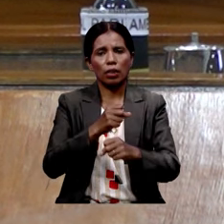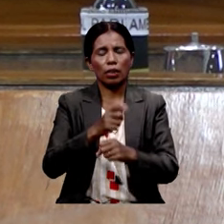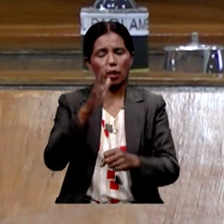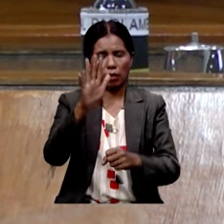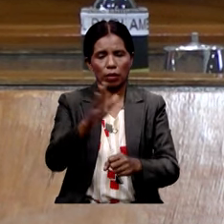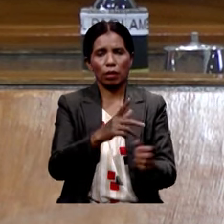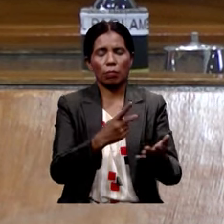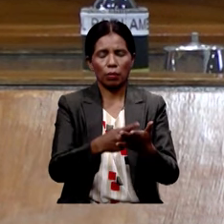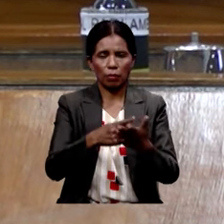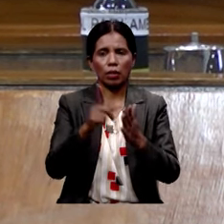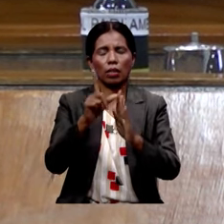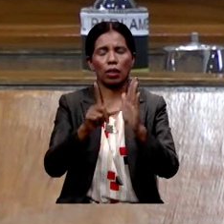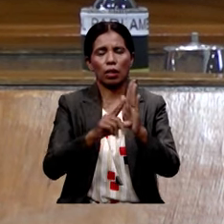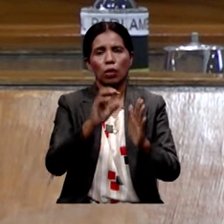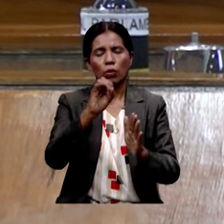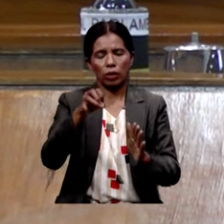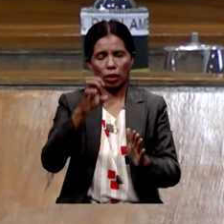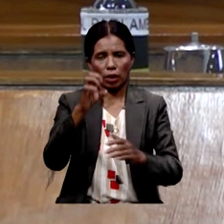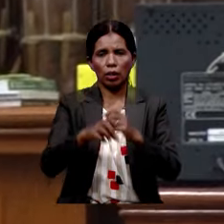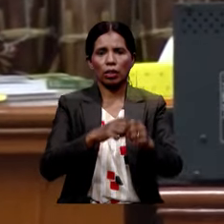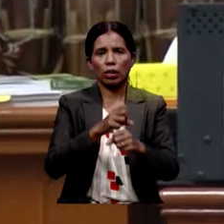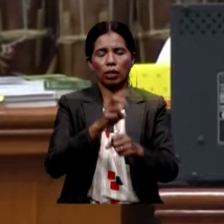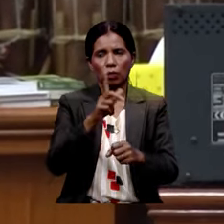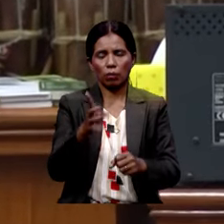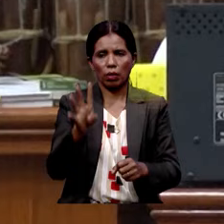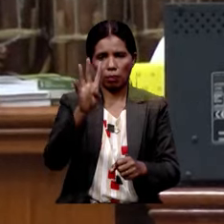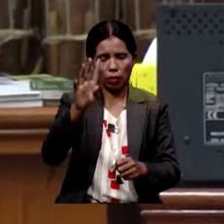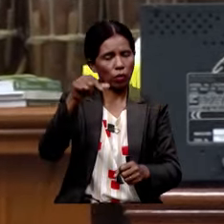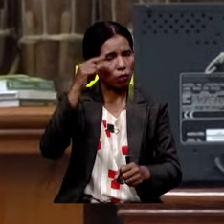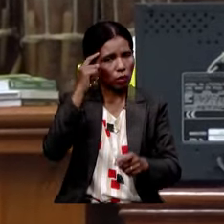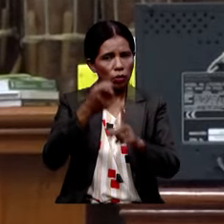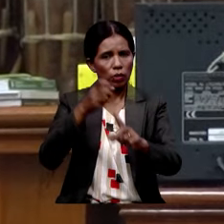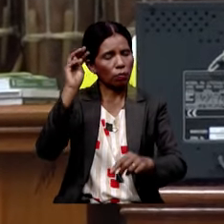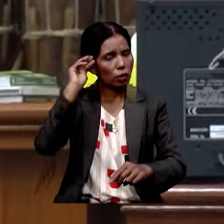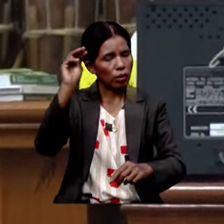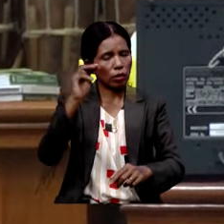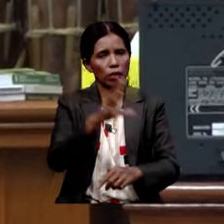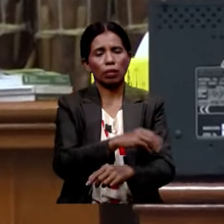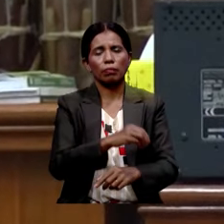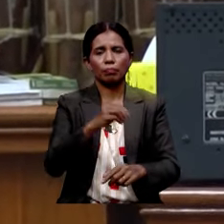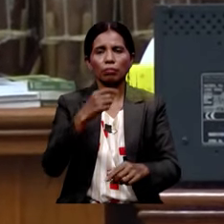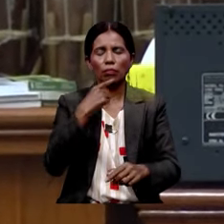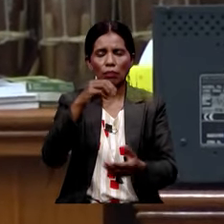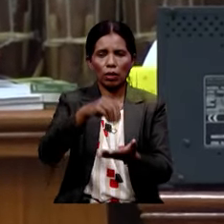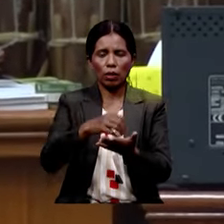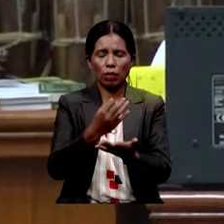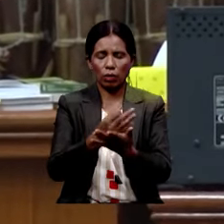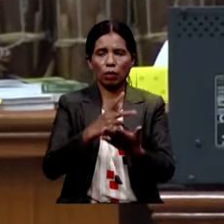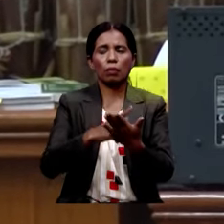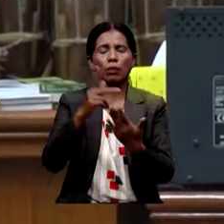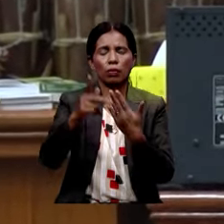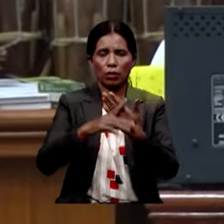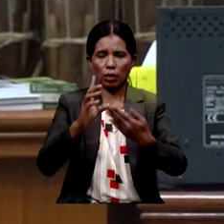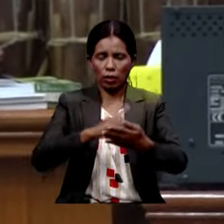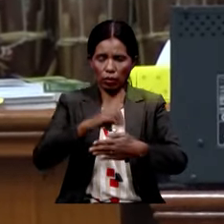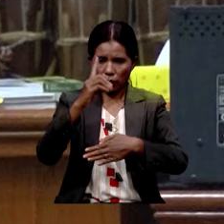ia proposta lei Orçamento Geral do Estado, Tina Rihu Ruanoisinhat, governo de Rússia e Ministério Petróleo e Recursos Minerais, está ossan para o programa de